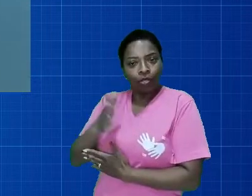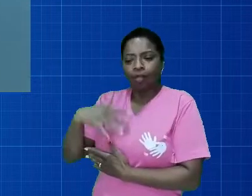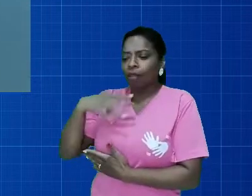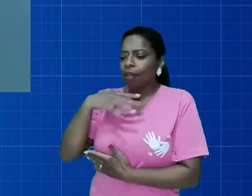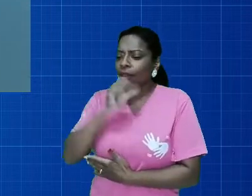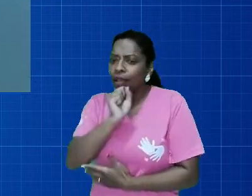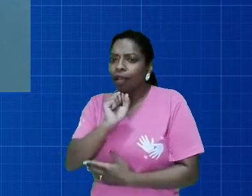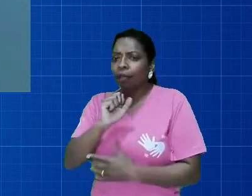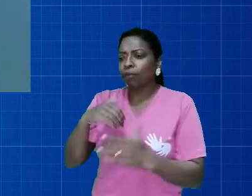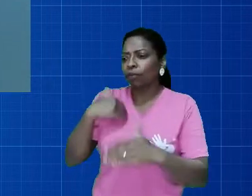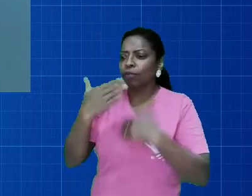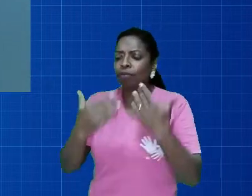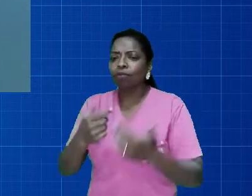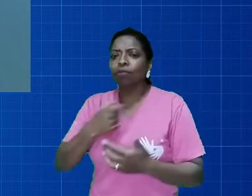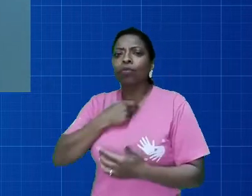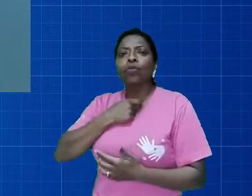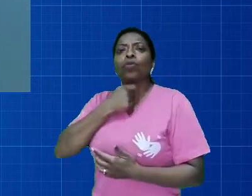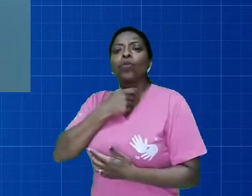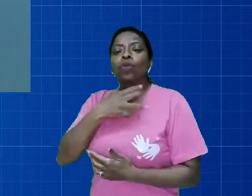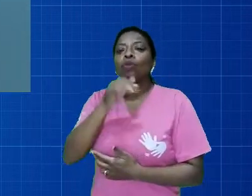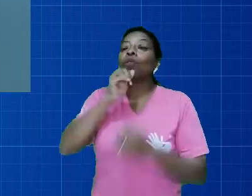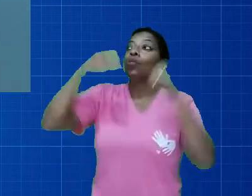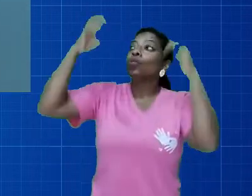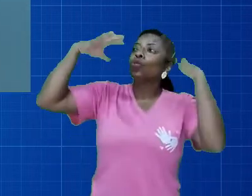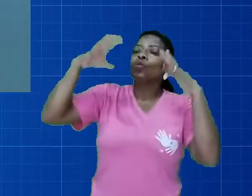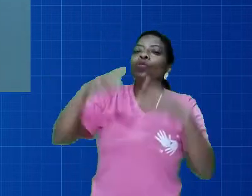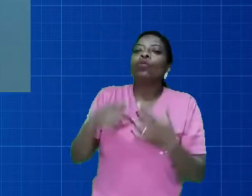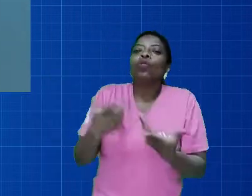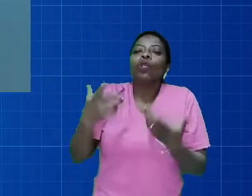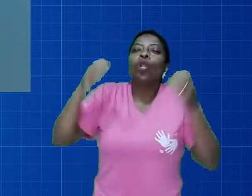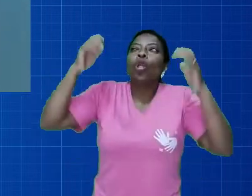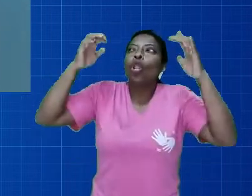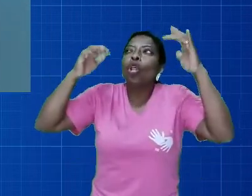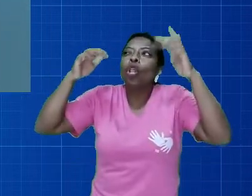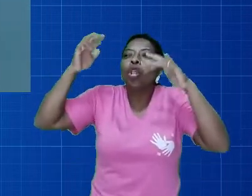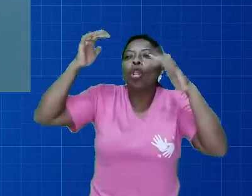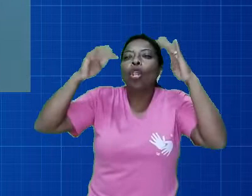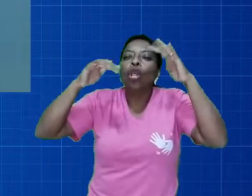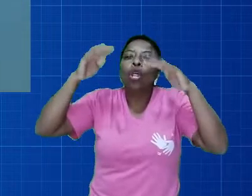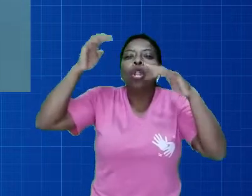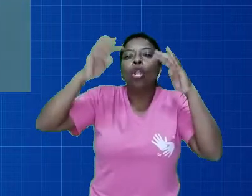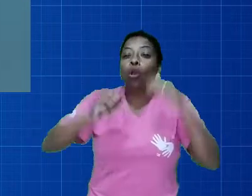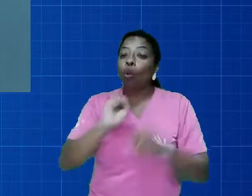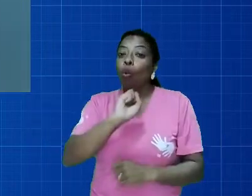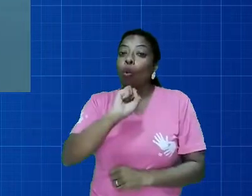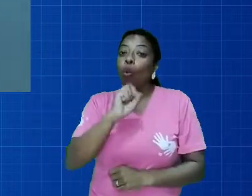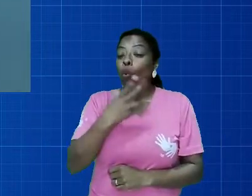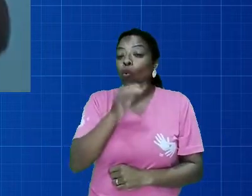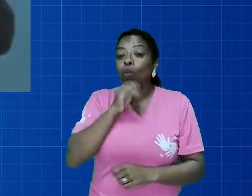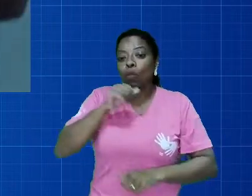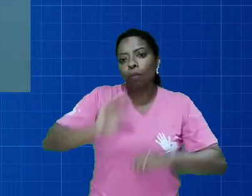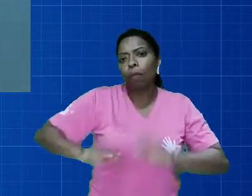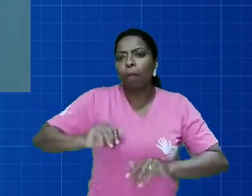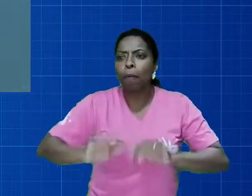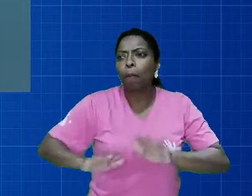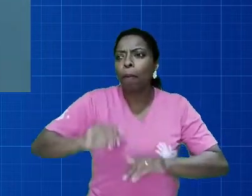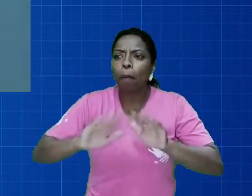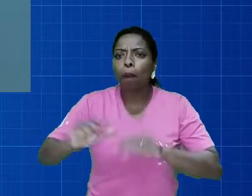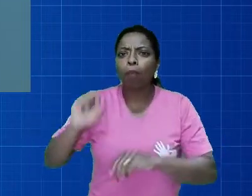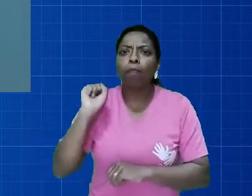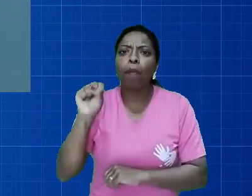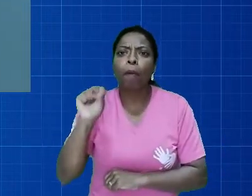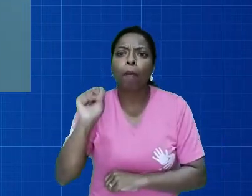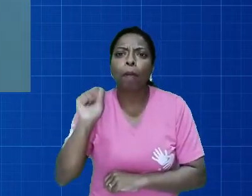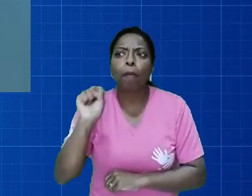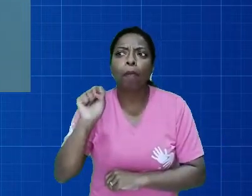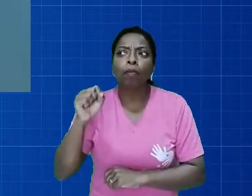velocidade, você pode, por exemplo, quando chove, ou de repente eles vieram correndo e bateram na porta.